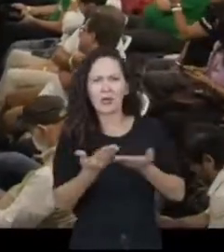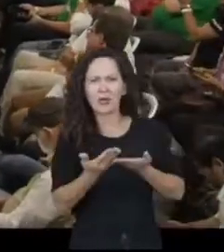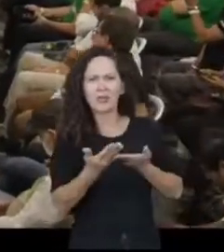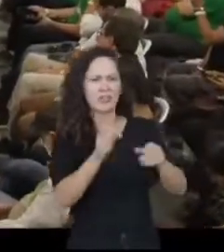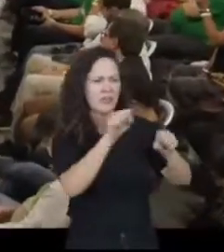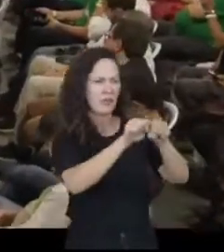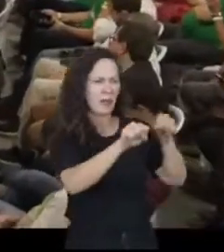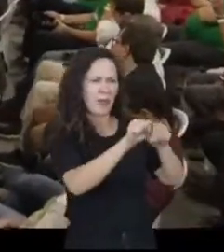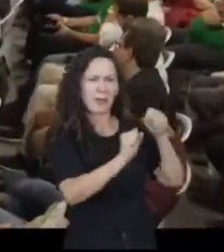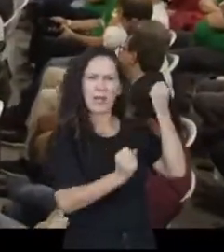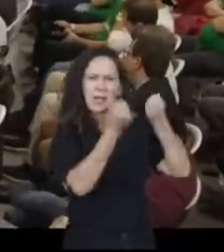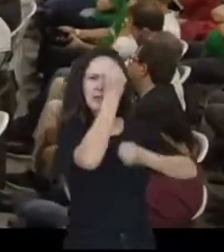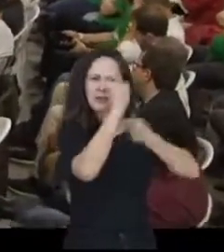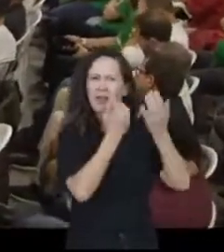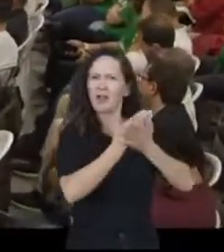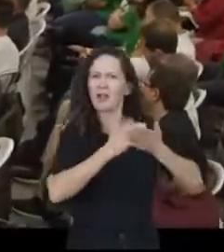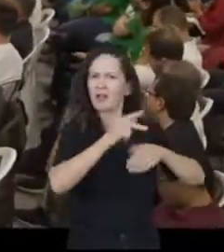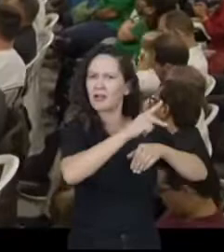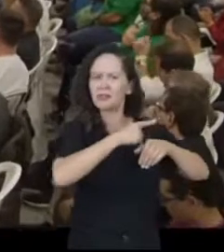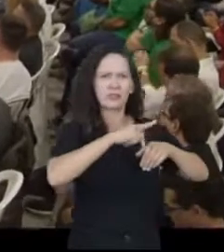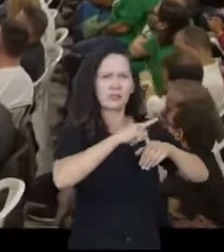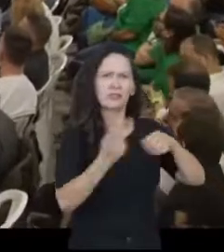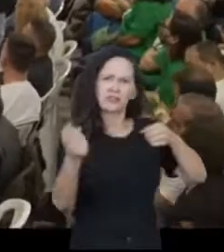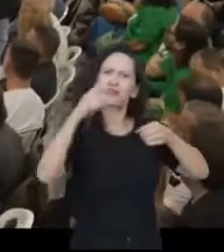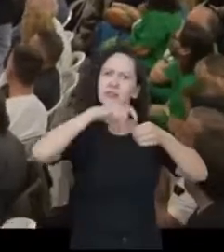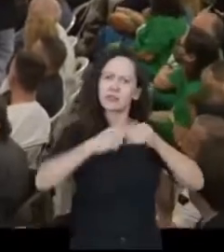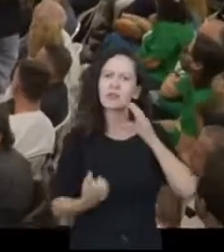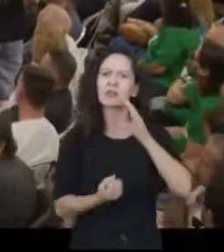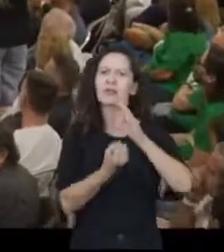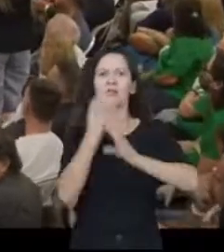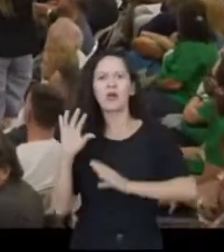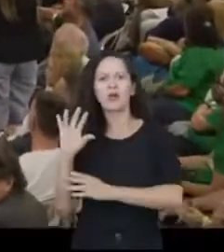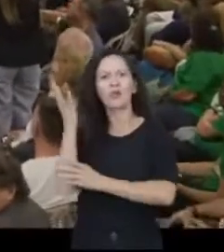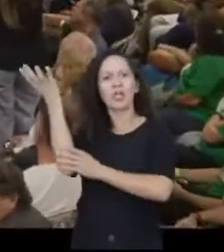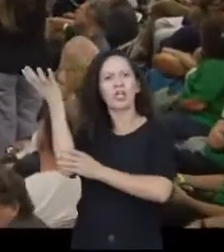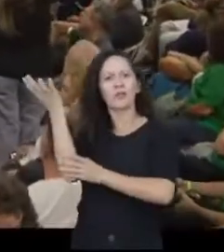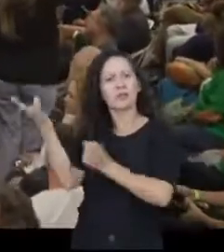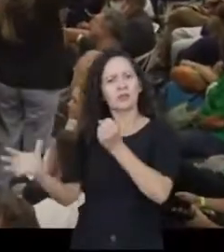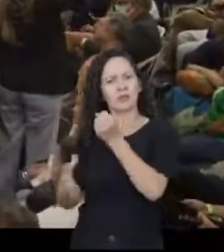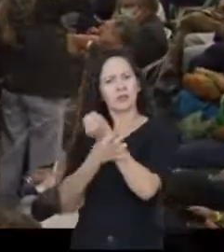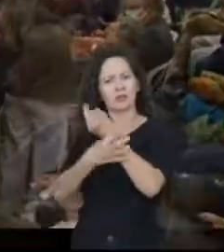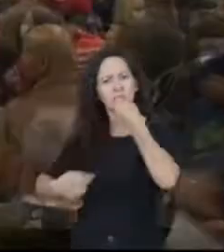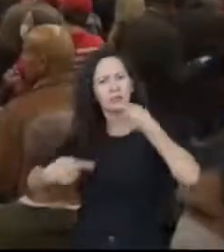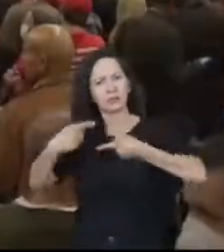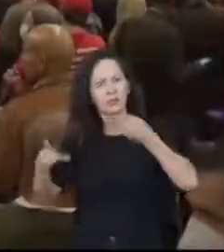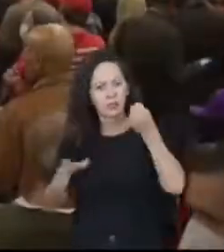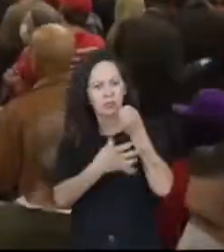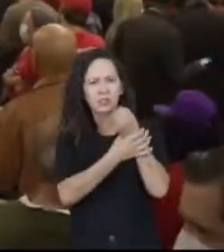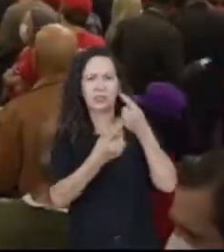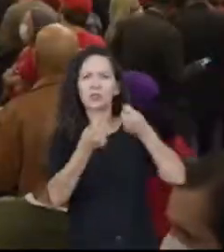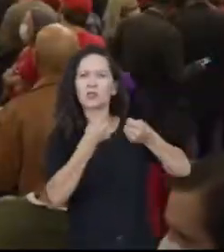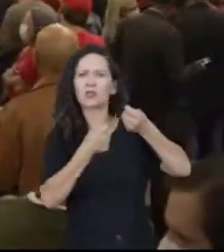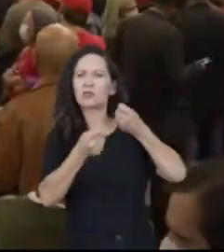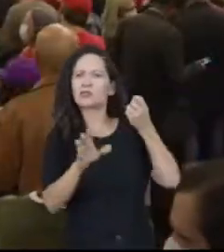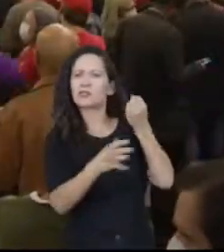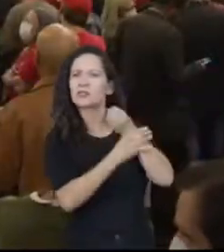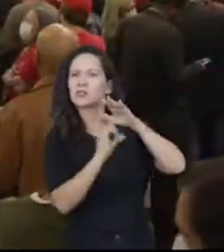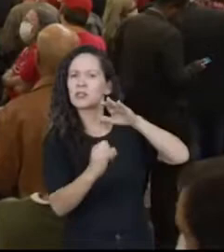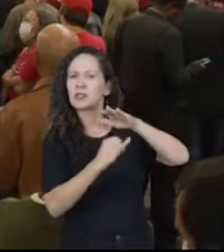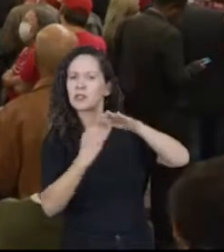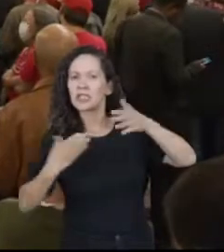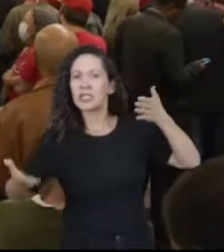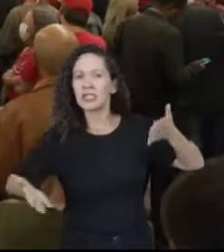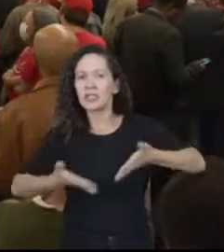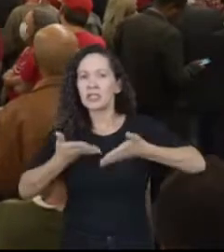desindustrialização do país. Criar um ambiente de estabilidade política, econômica e institucional que incentive os empresários a